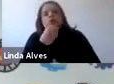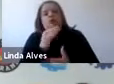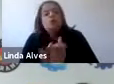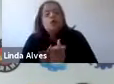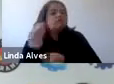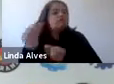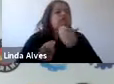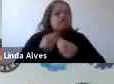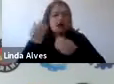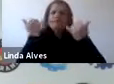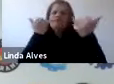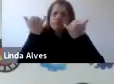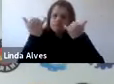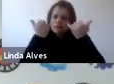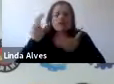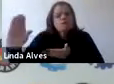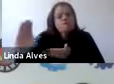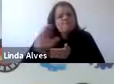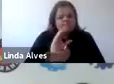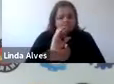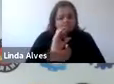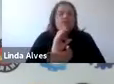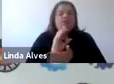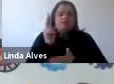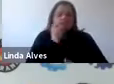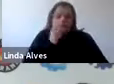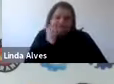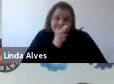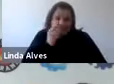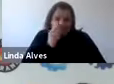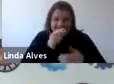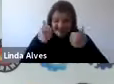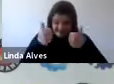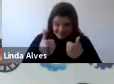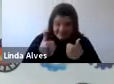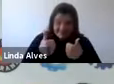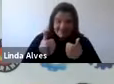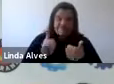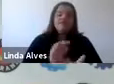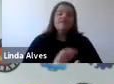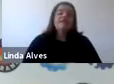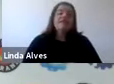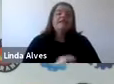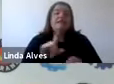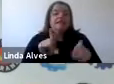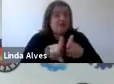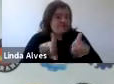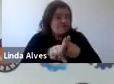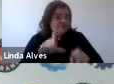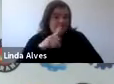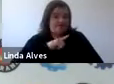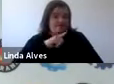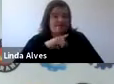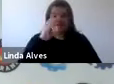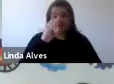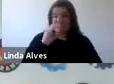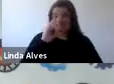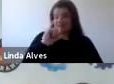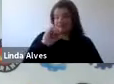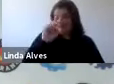do auxílio emergencial, tá certo? Da mesma forma que nós temos aqui o CID também falando da importância